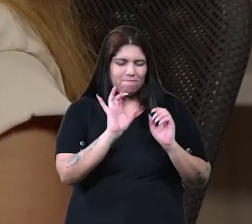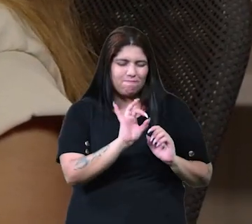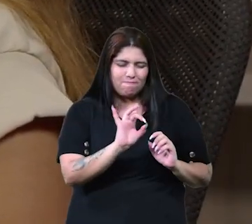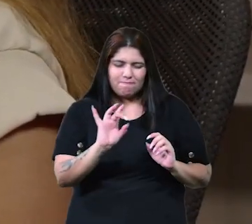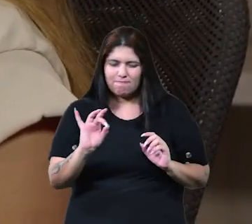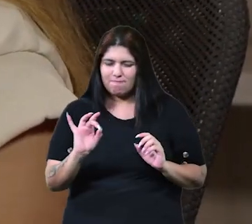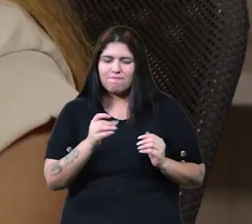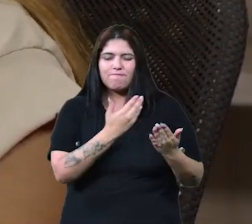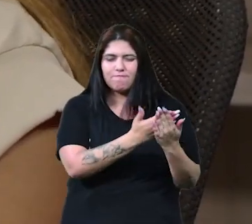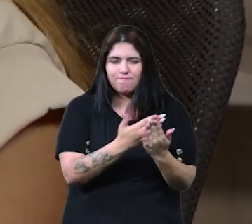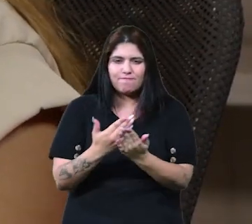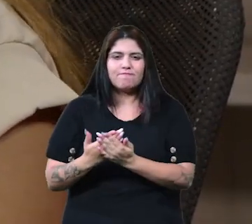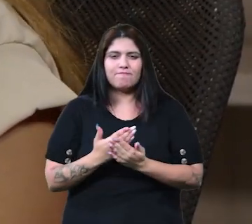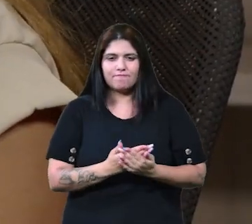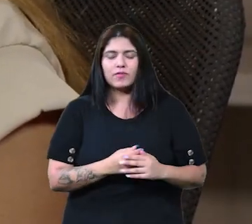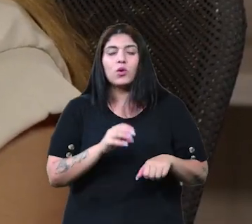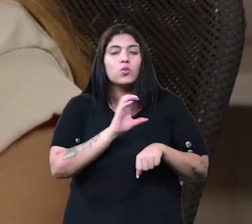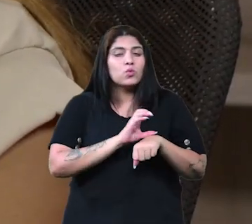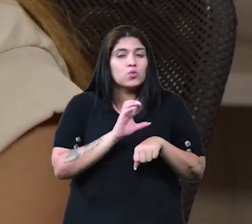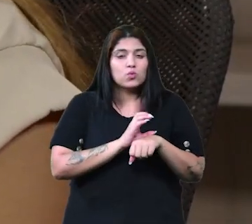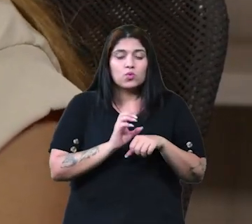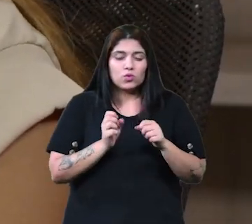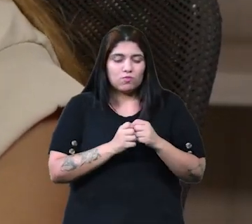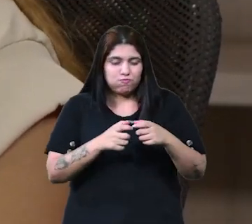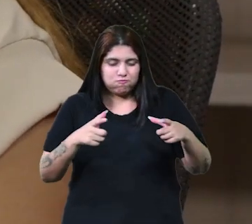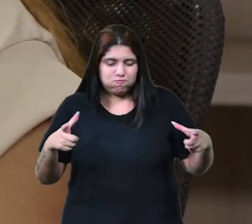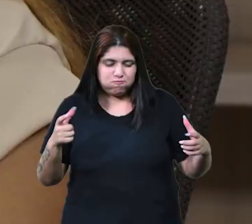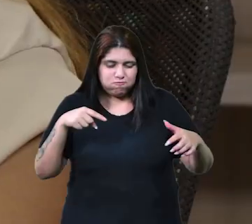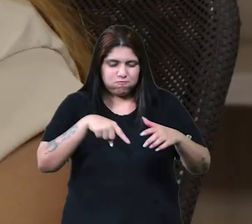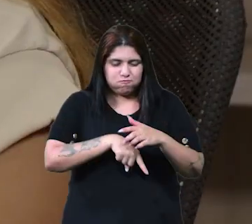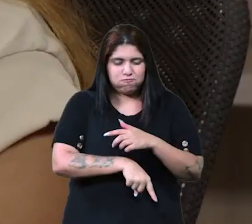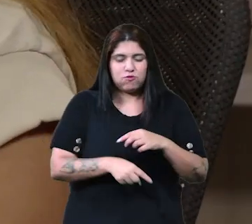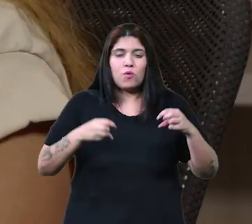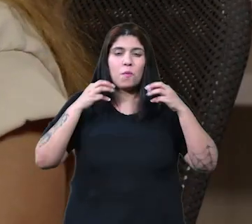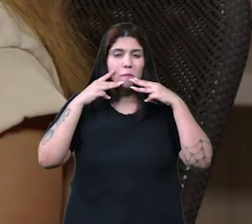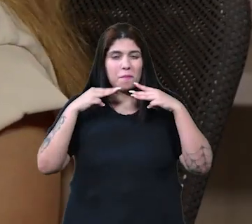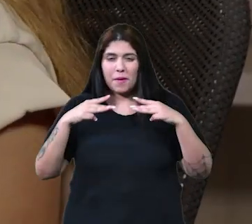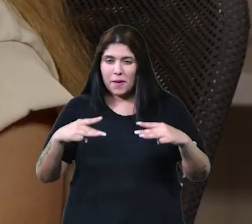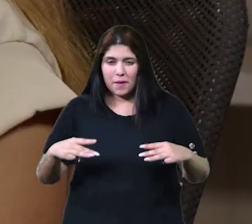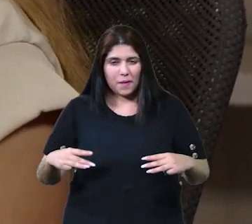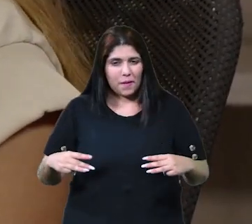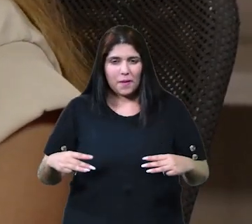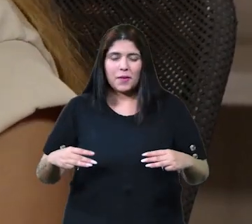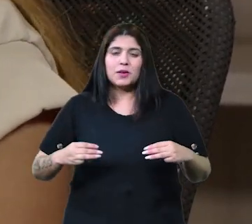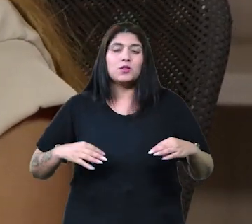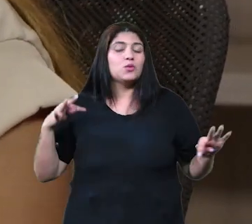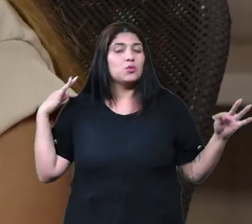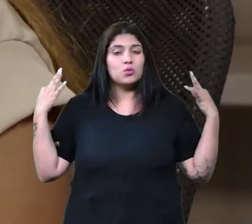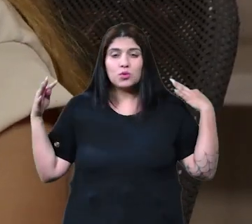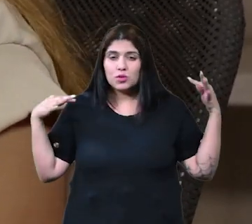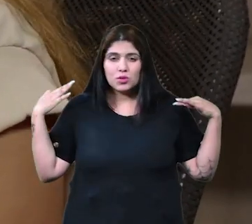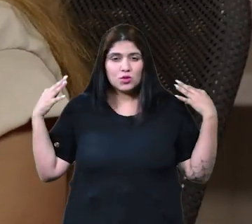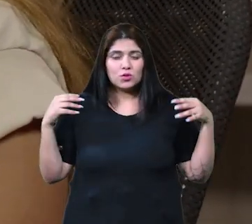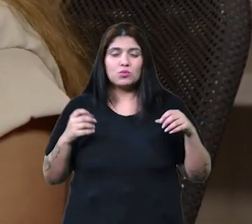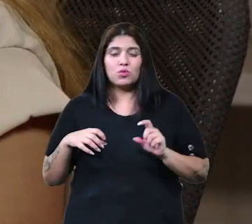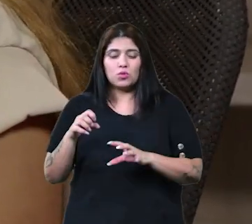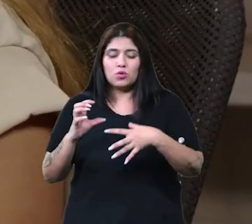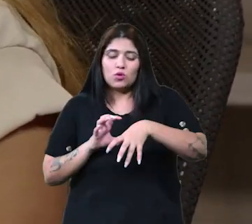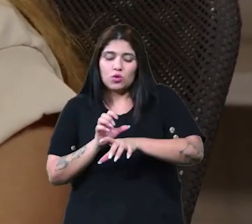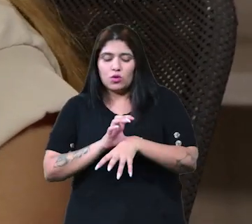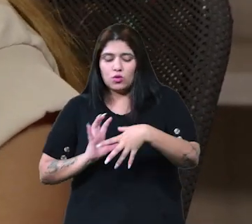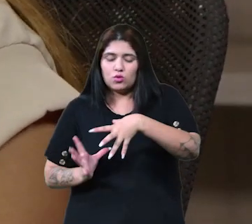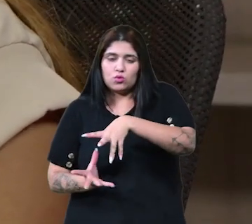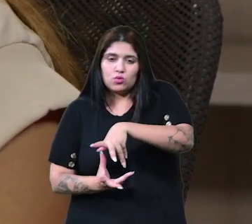curso, a gente abrange temáticas como marketing, sobre turismo, a sustentabilidade. Tudo isso